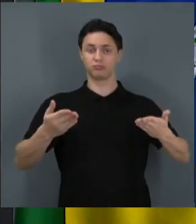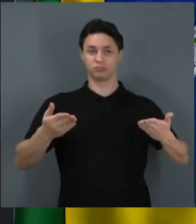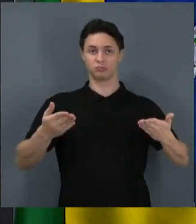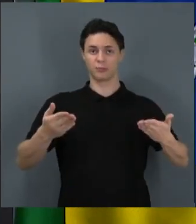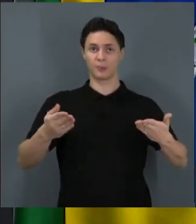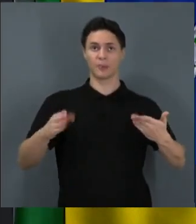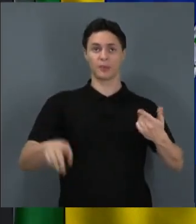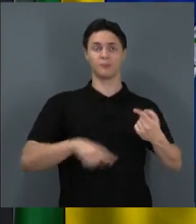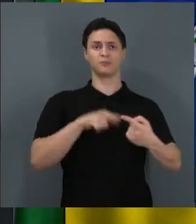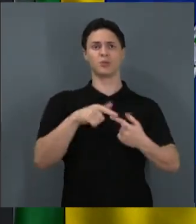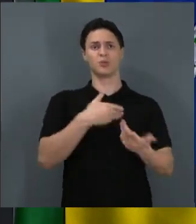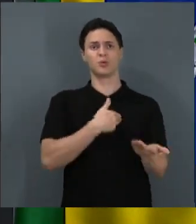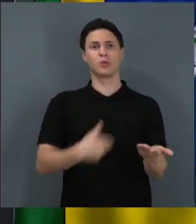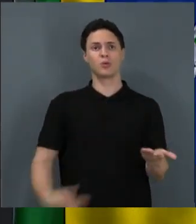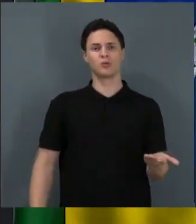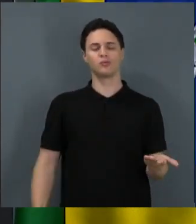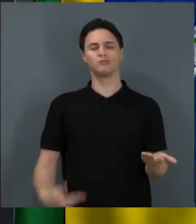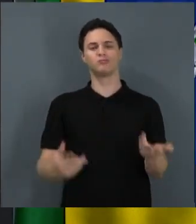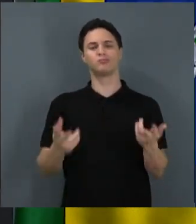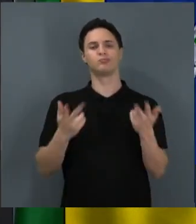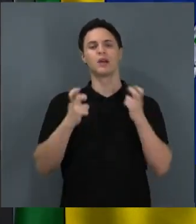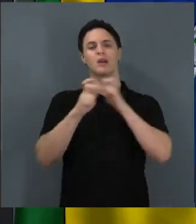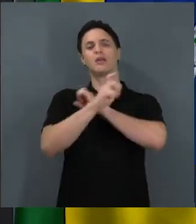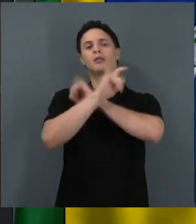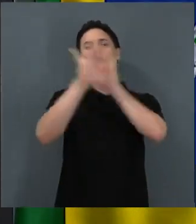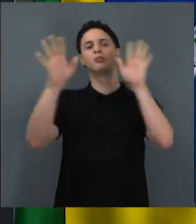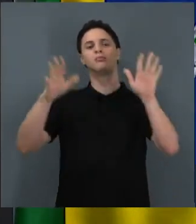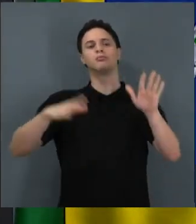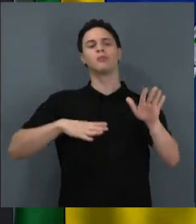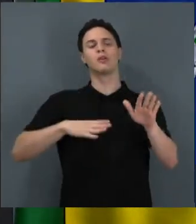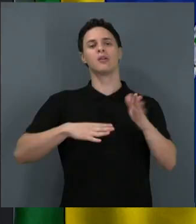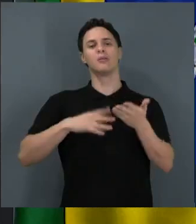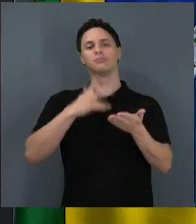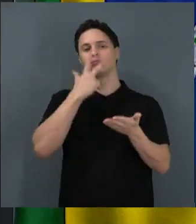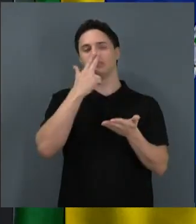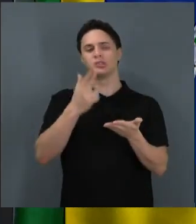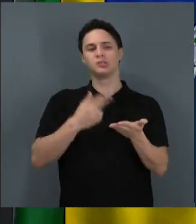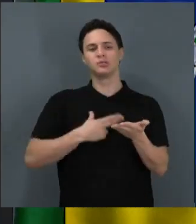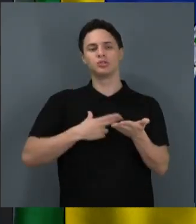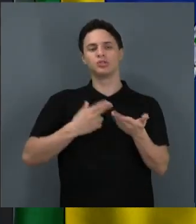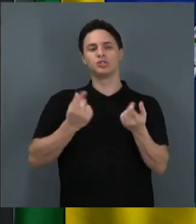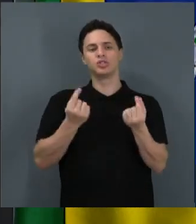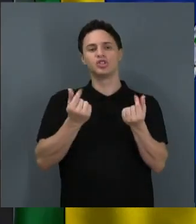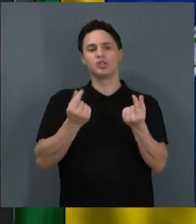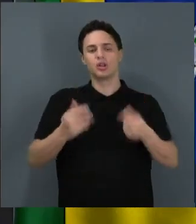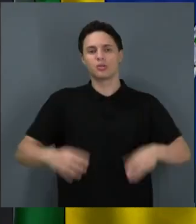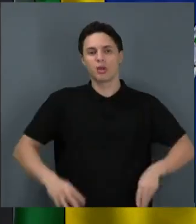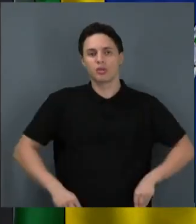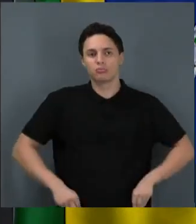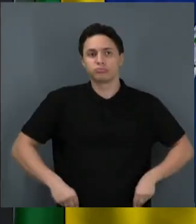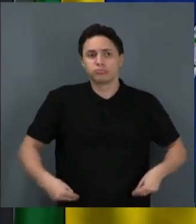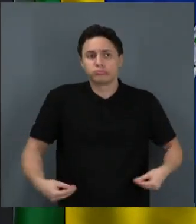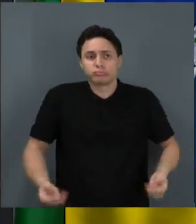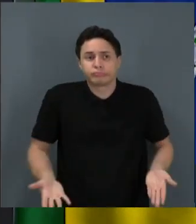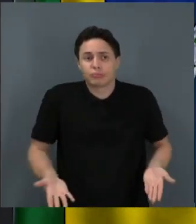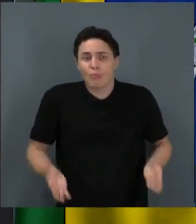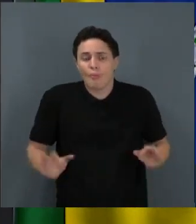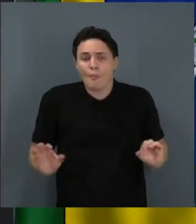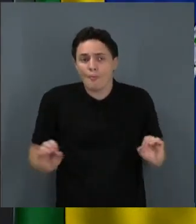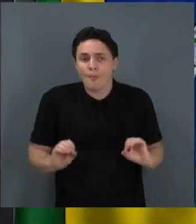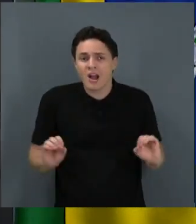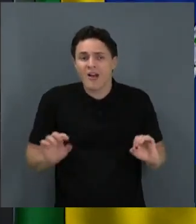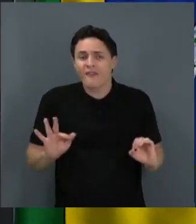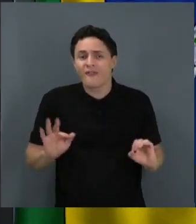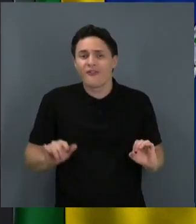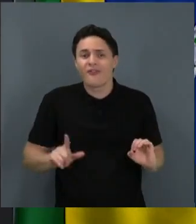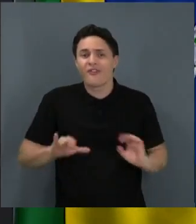por um governo que está claramente falido do ponto de vista fiscal. Então, nós vamos pagar o que não